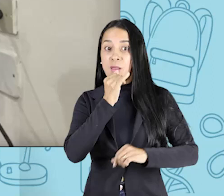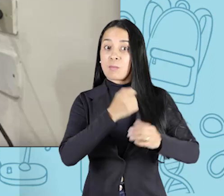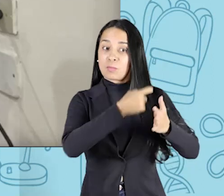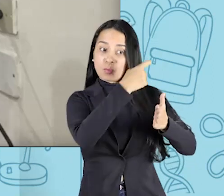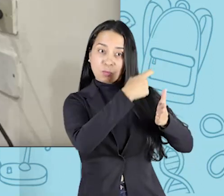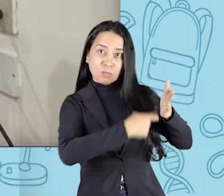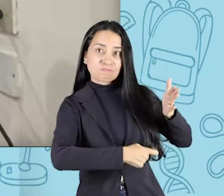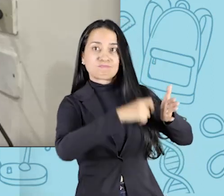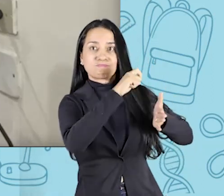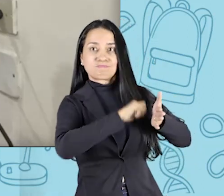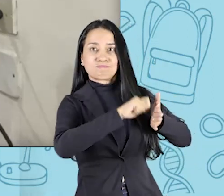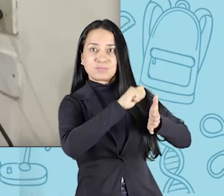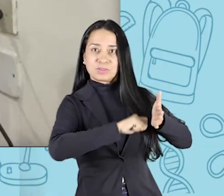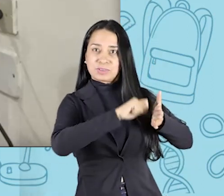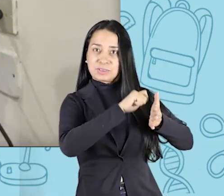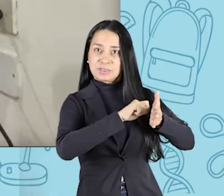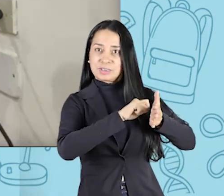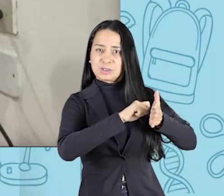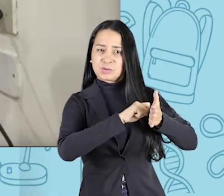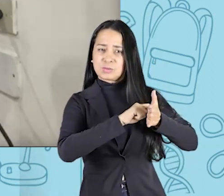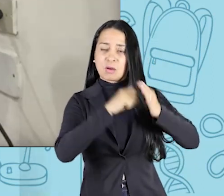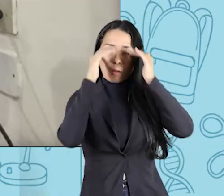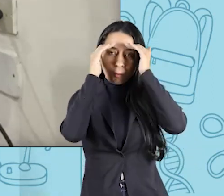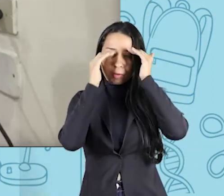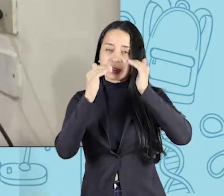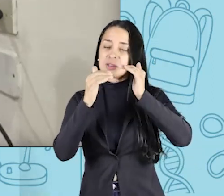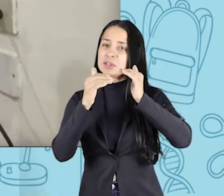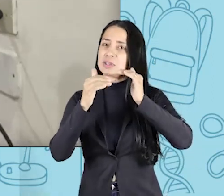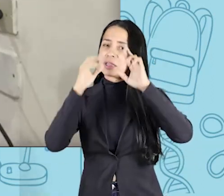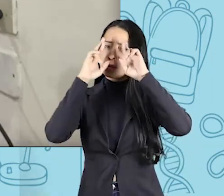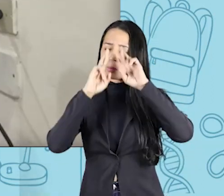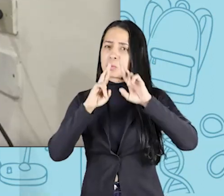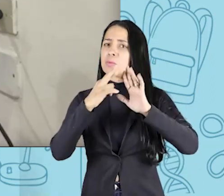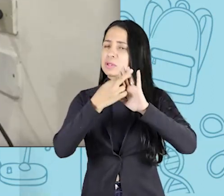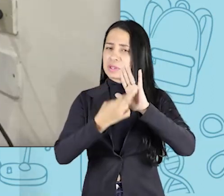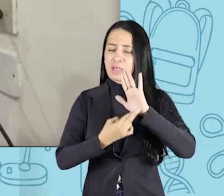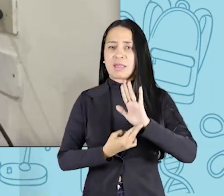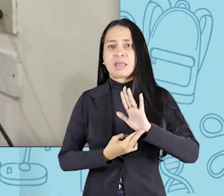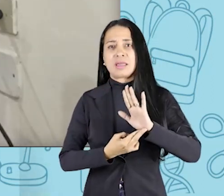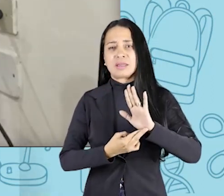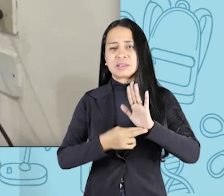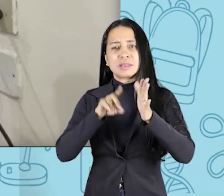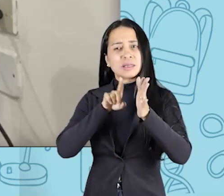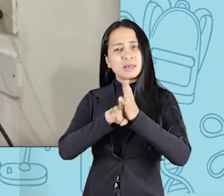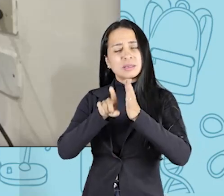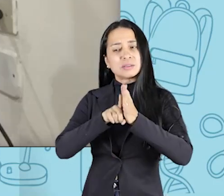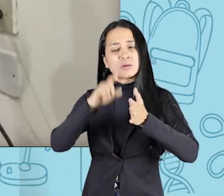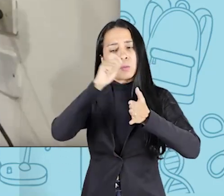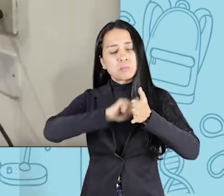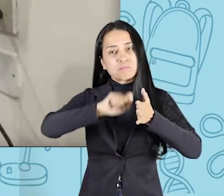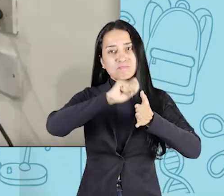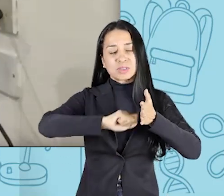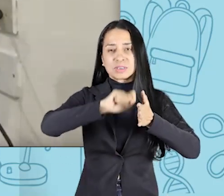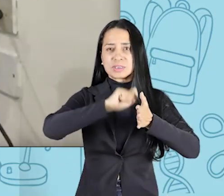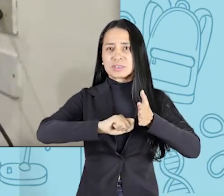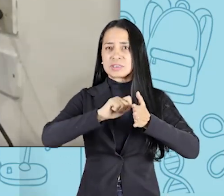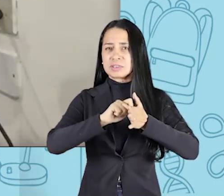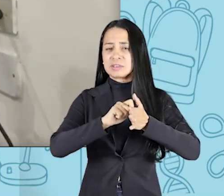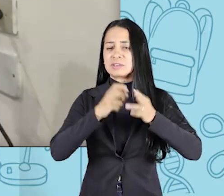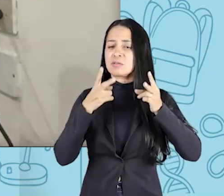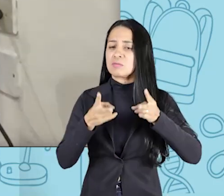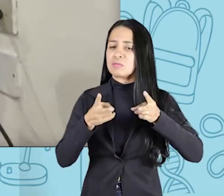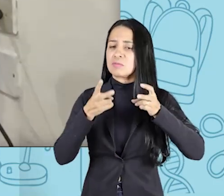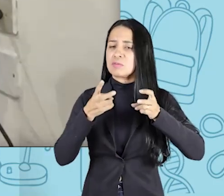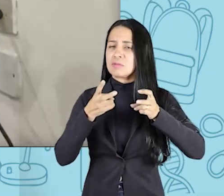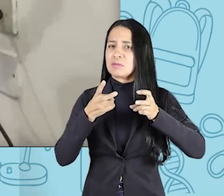escrito, atento às convenções gramaticais, à questão da ortografia, ficar atento na